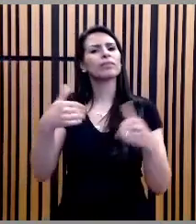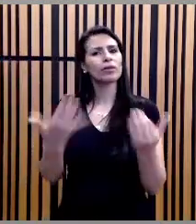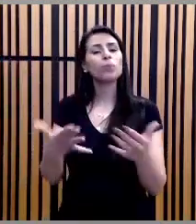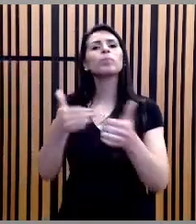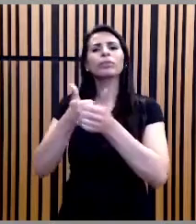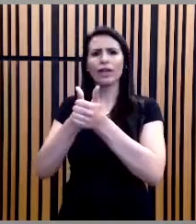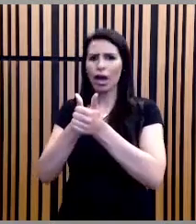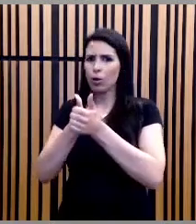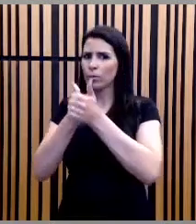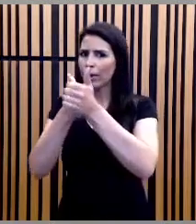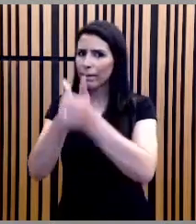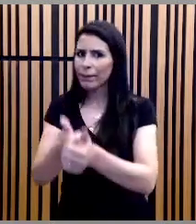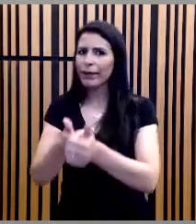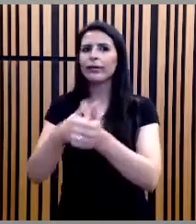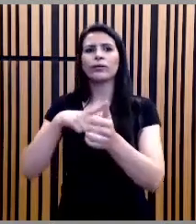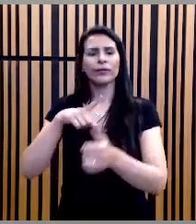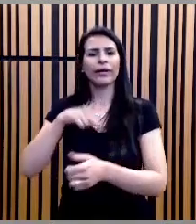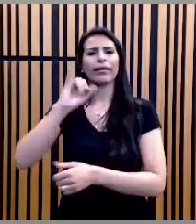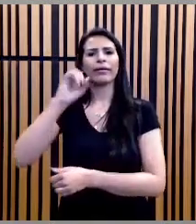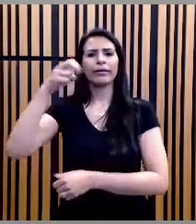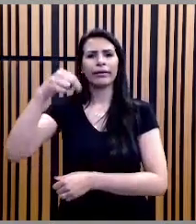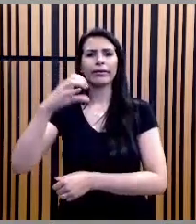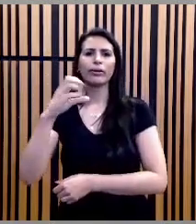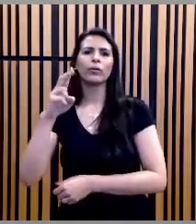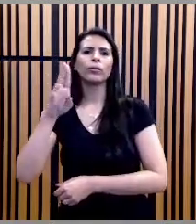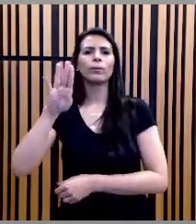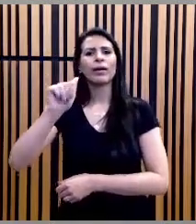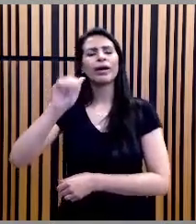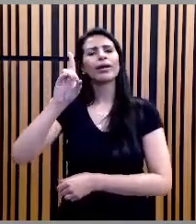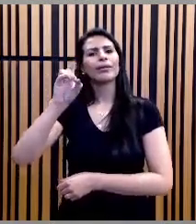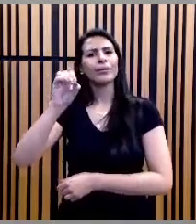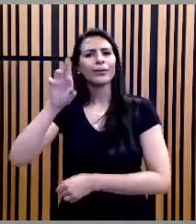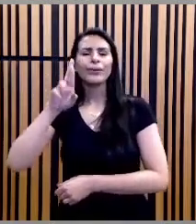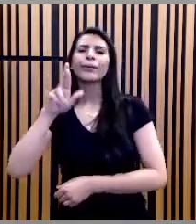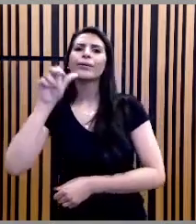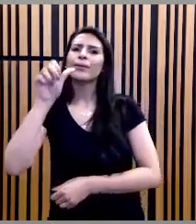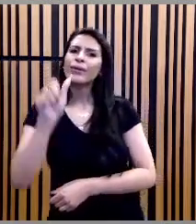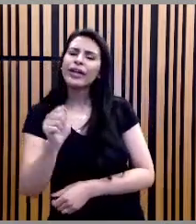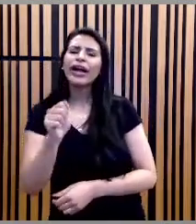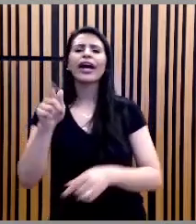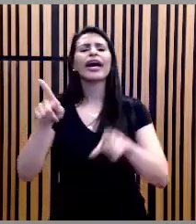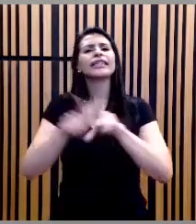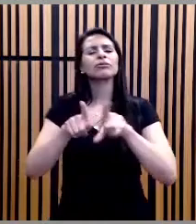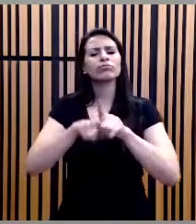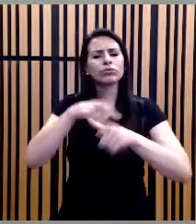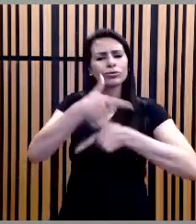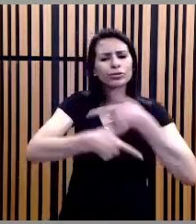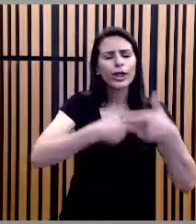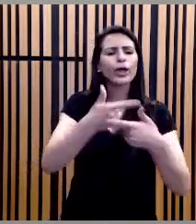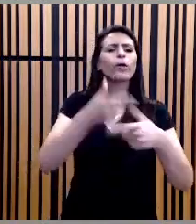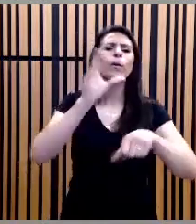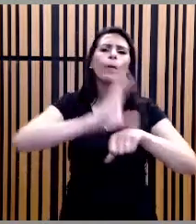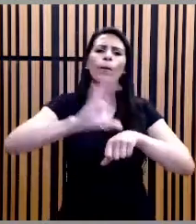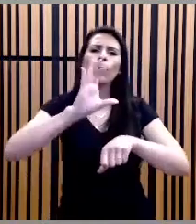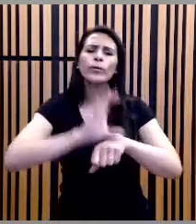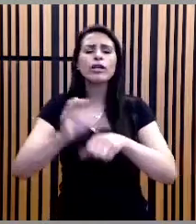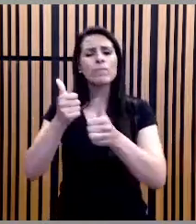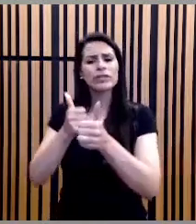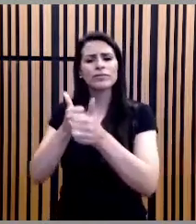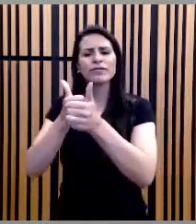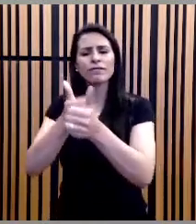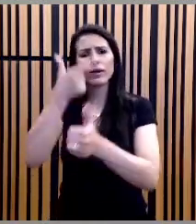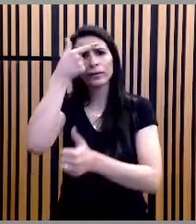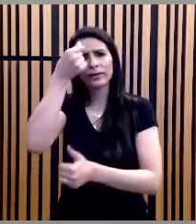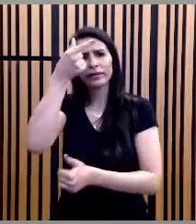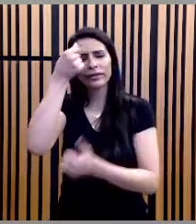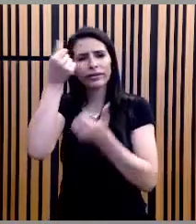incubadora tem, com toda essa interação que a gente tem com os cursos, com essa aproximação com a universidade,